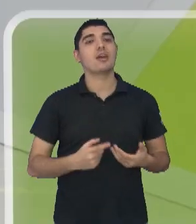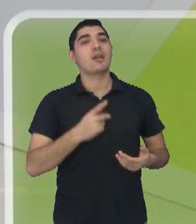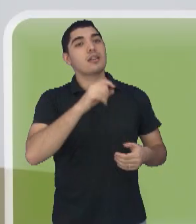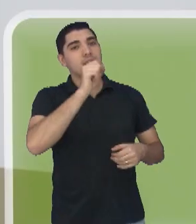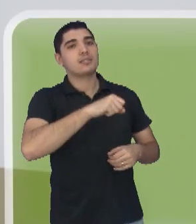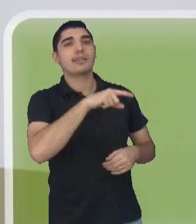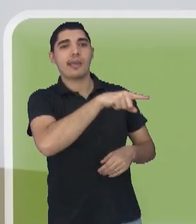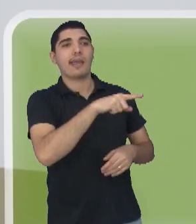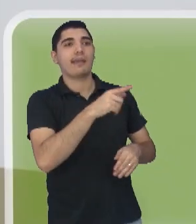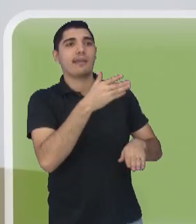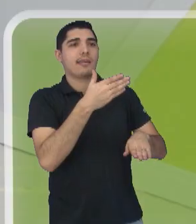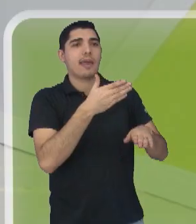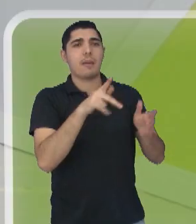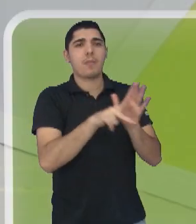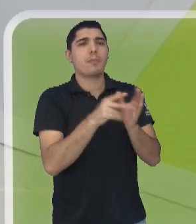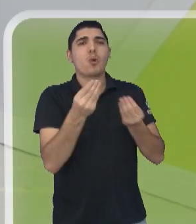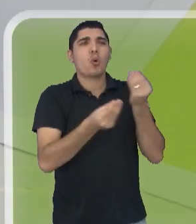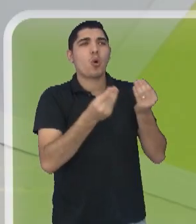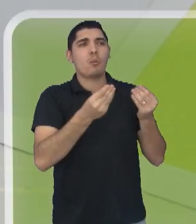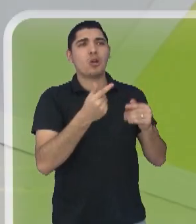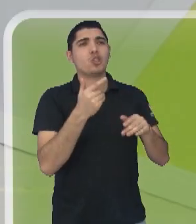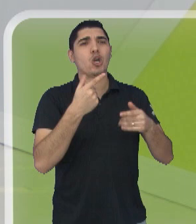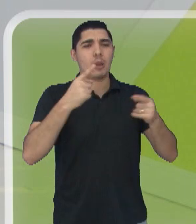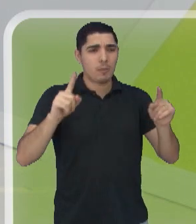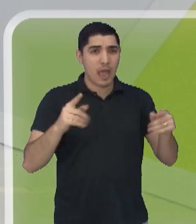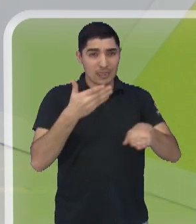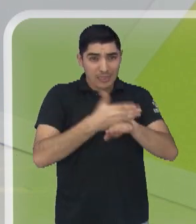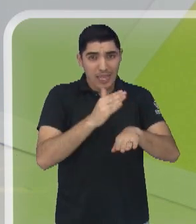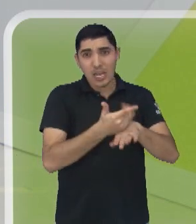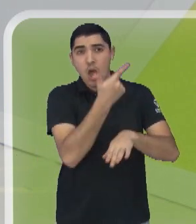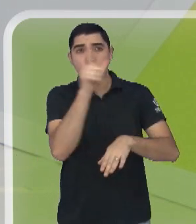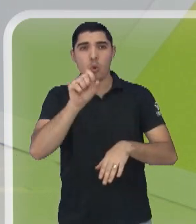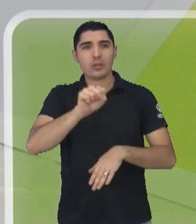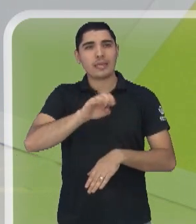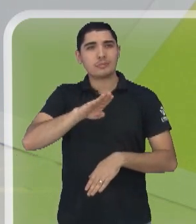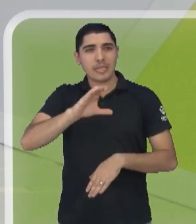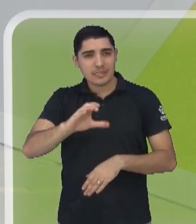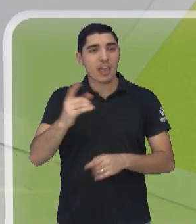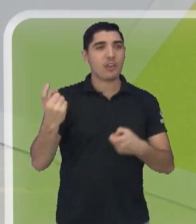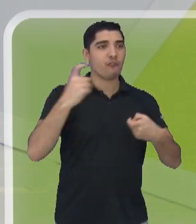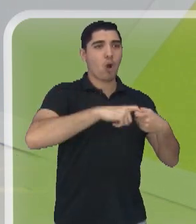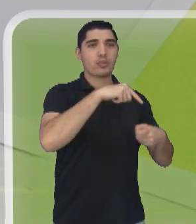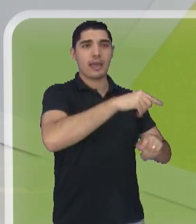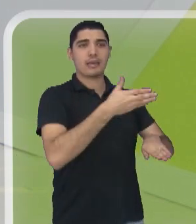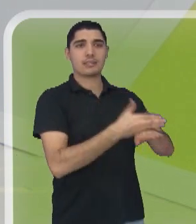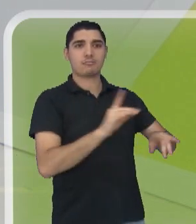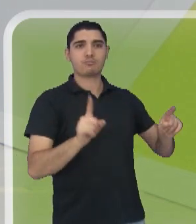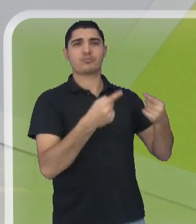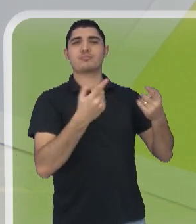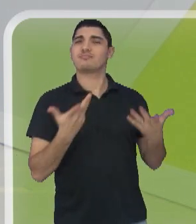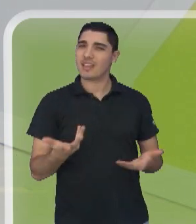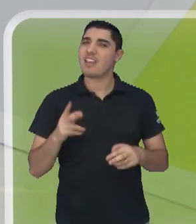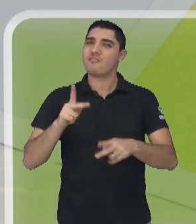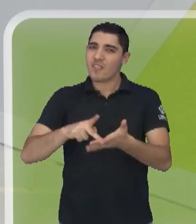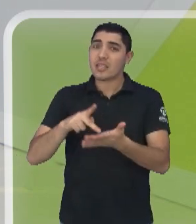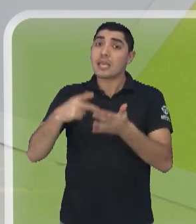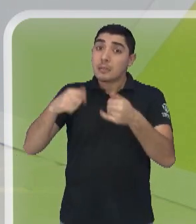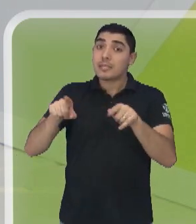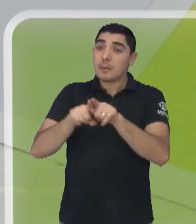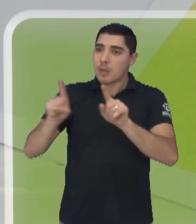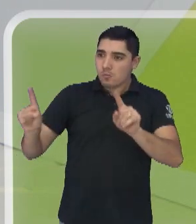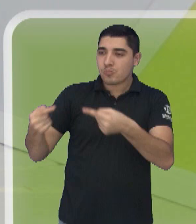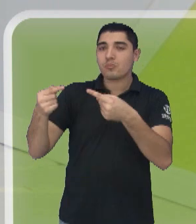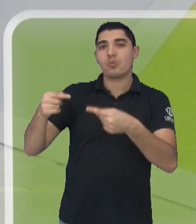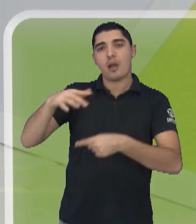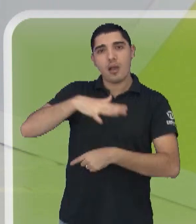São Bernardo. É, então, aí não é legal. Isso não é legal, mas o fato de ter o Taubaté é legal, até para movimentar aqui o clássico regional, né?